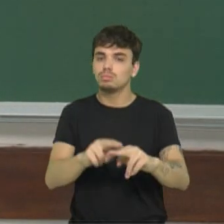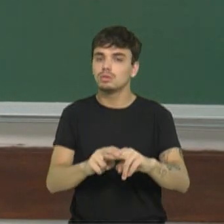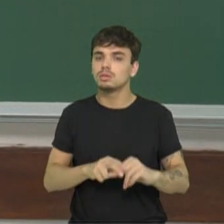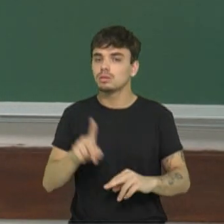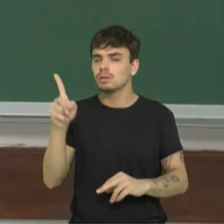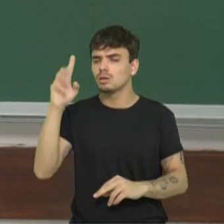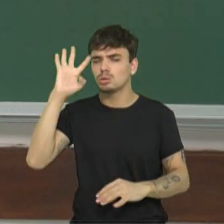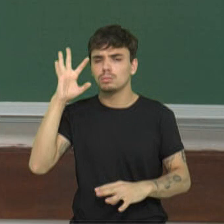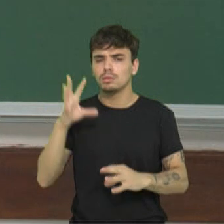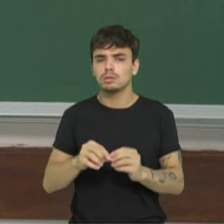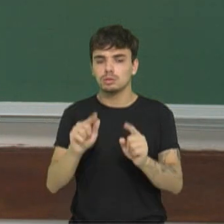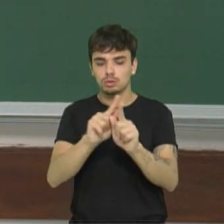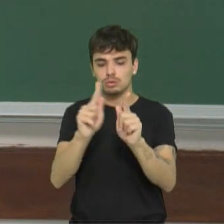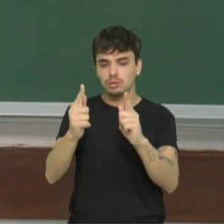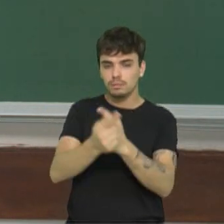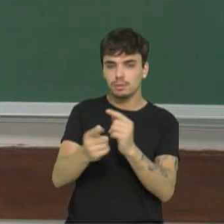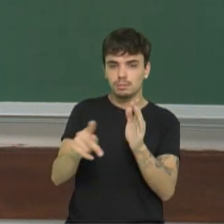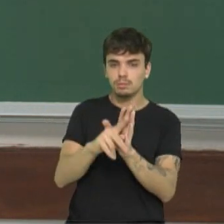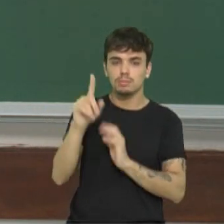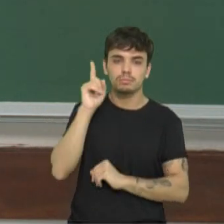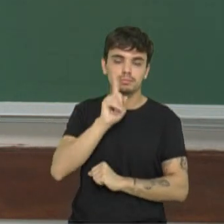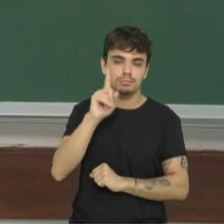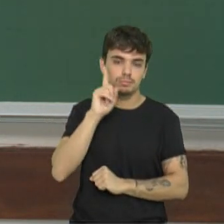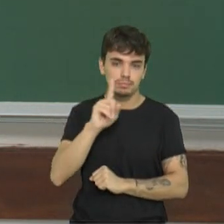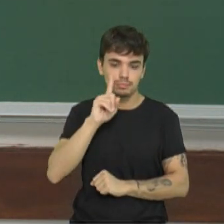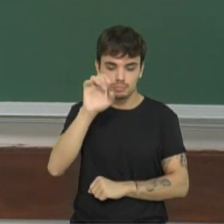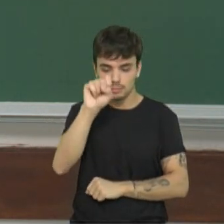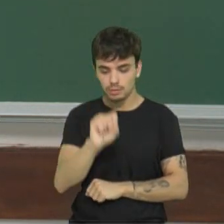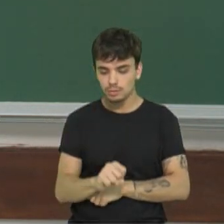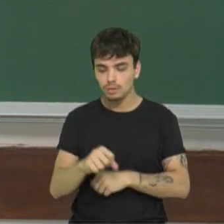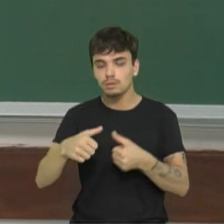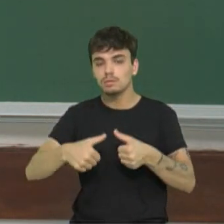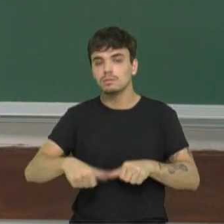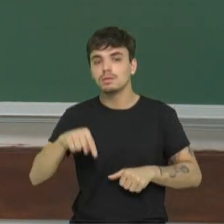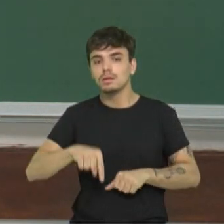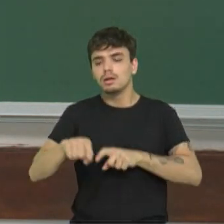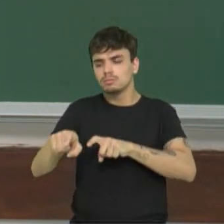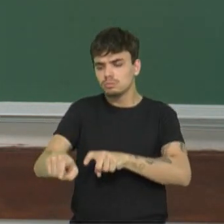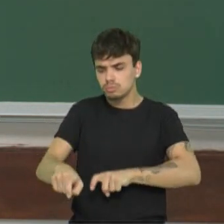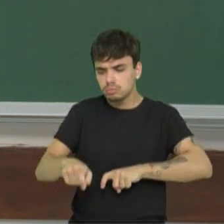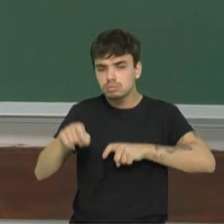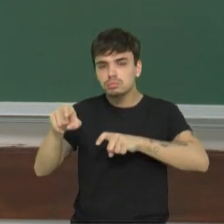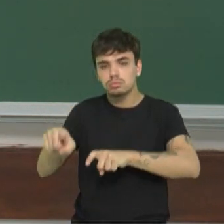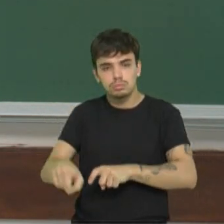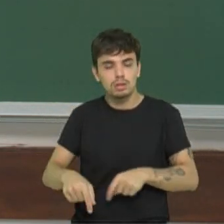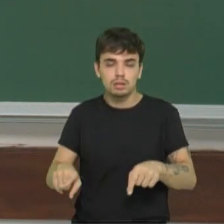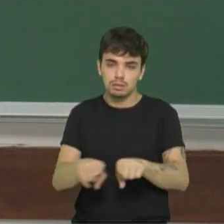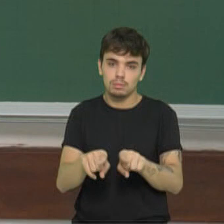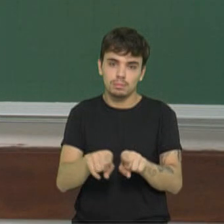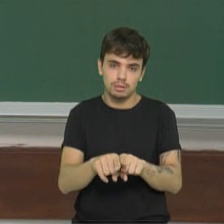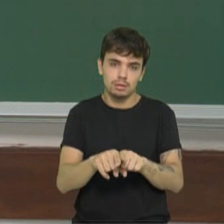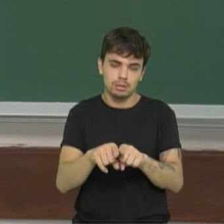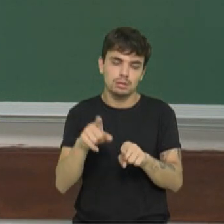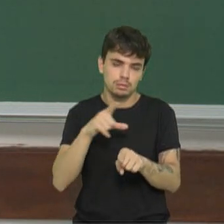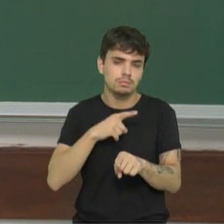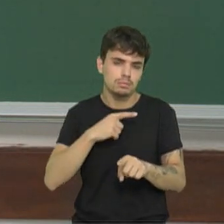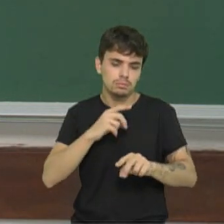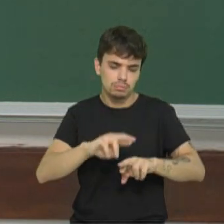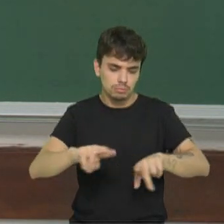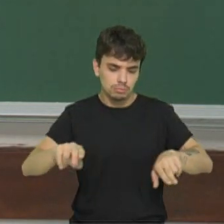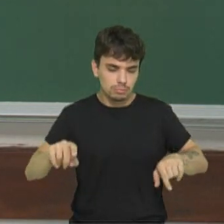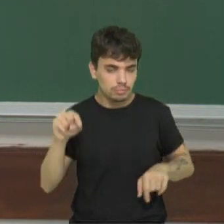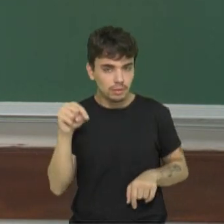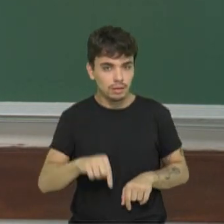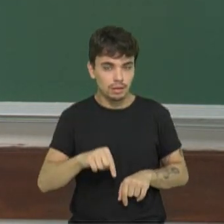da geografia dos Estados Unidos. No sul estão as fazendas, né? A região mais agrícola dos Estados